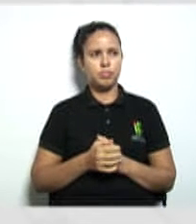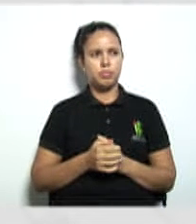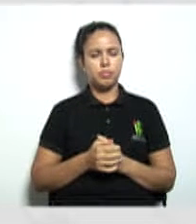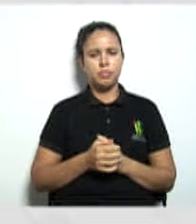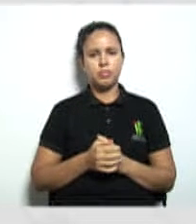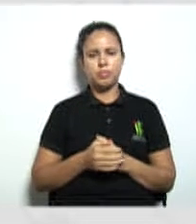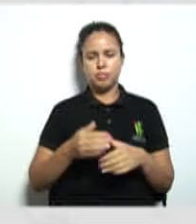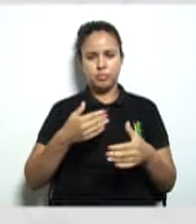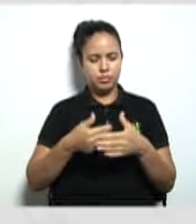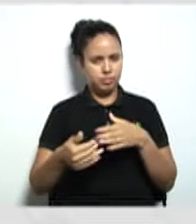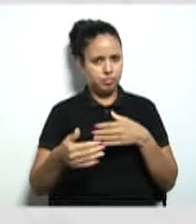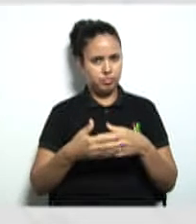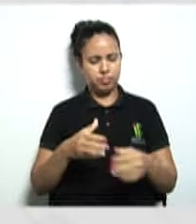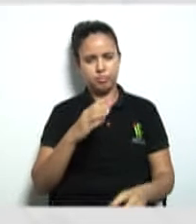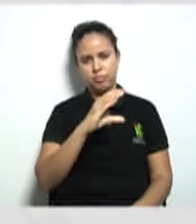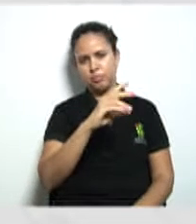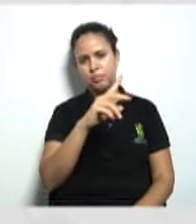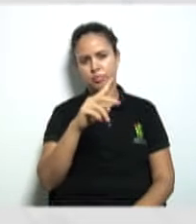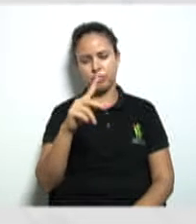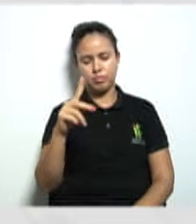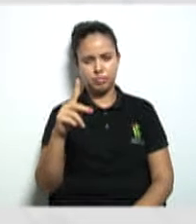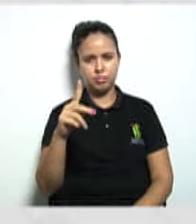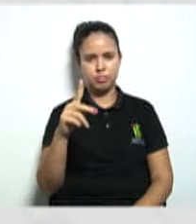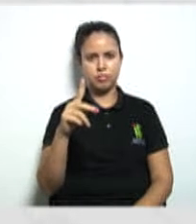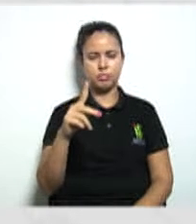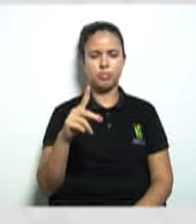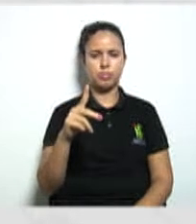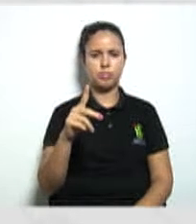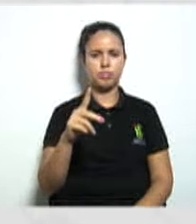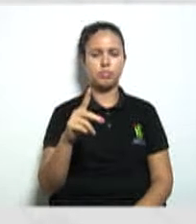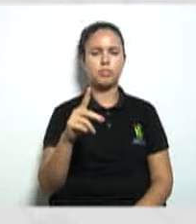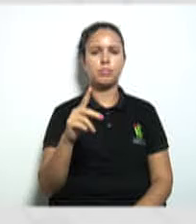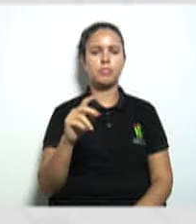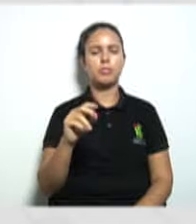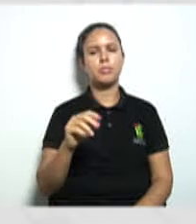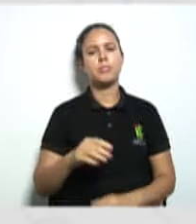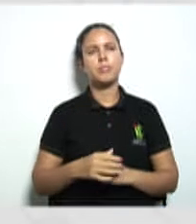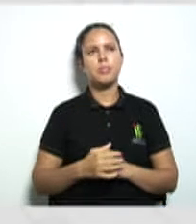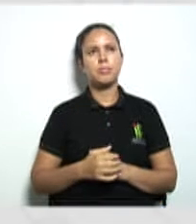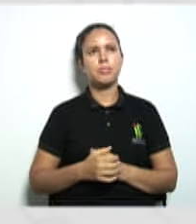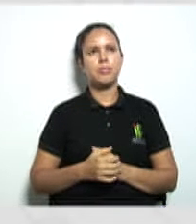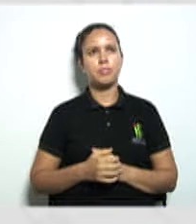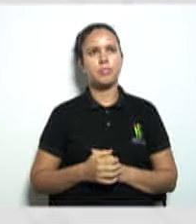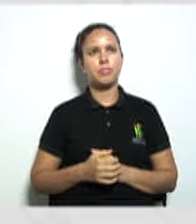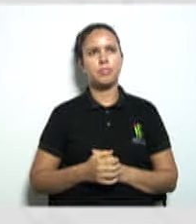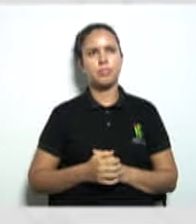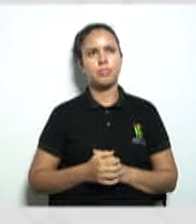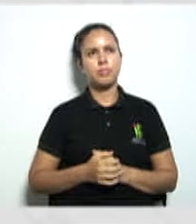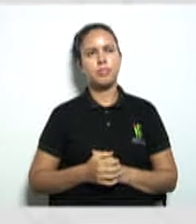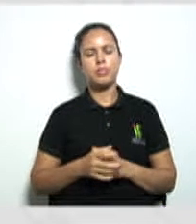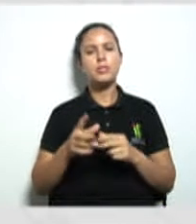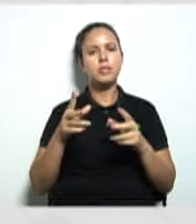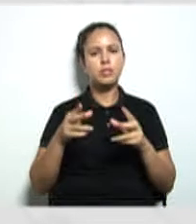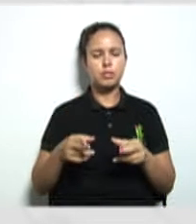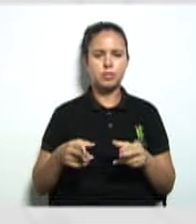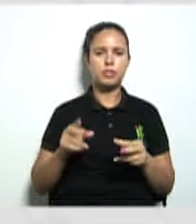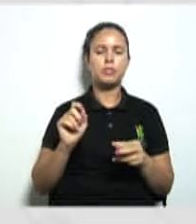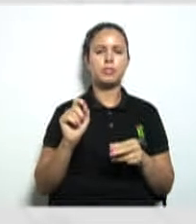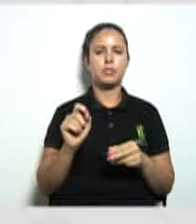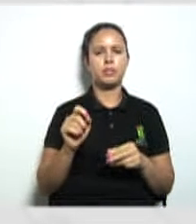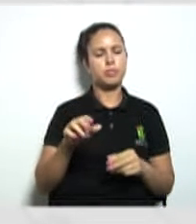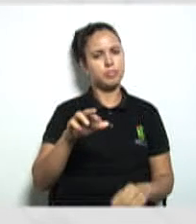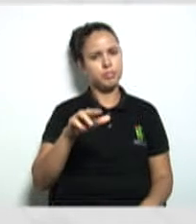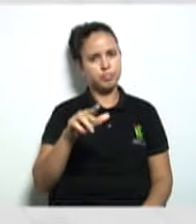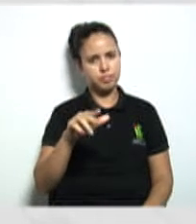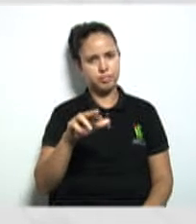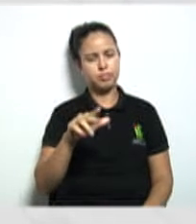De qualquer cooperativa, né, que as entidades co-irmãs, o que seriam essas co-irmãs? São essas cooperativas que são dos